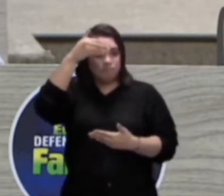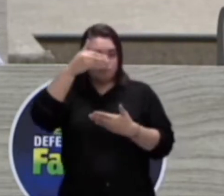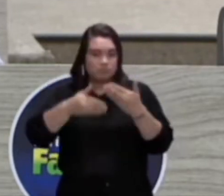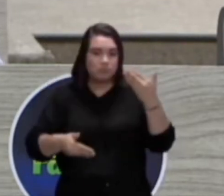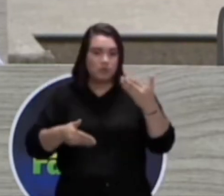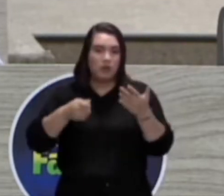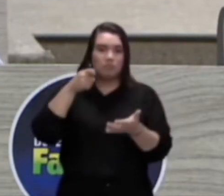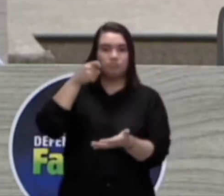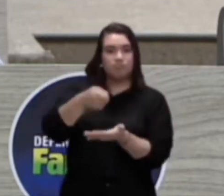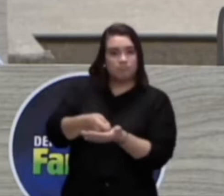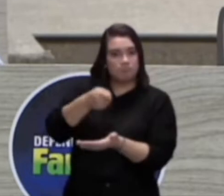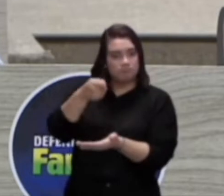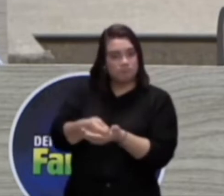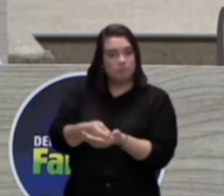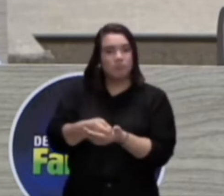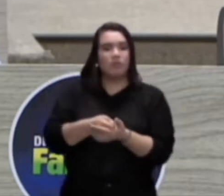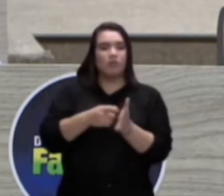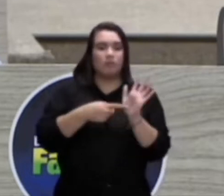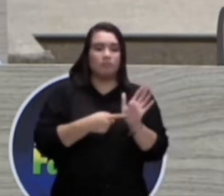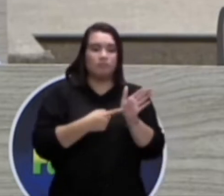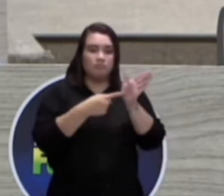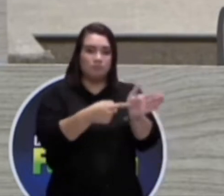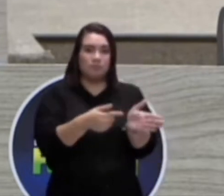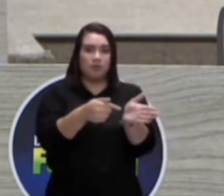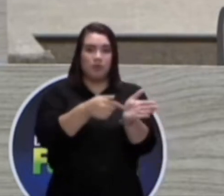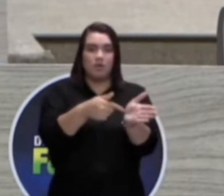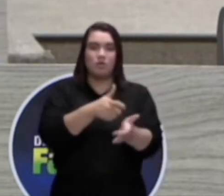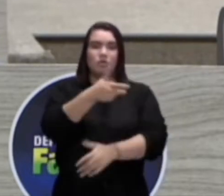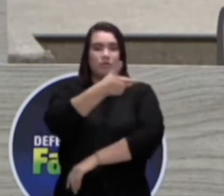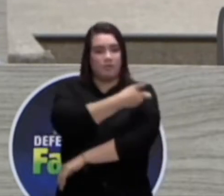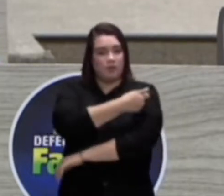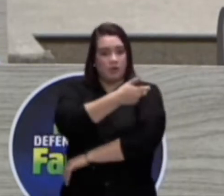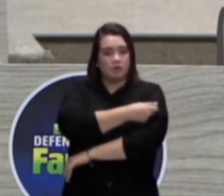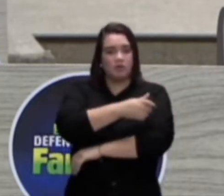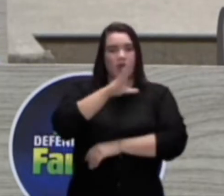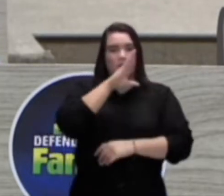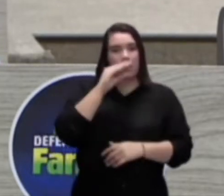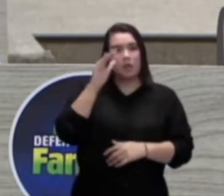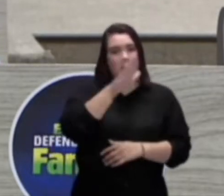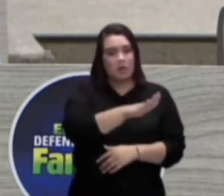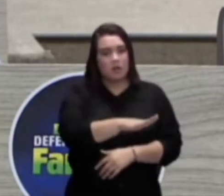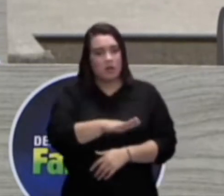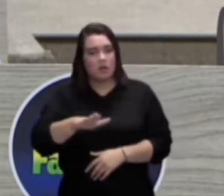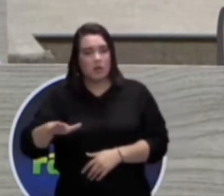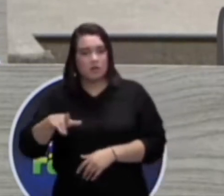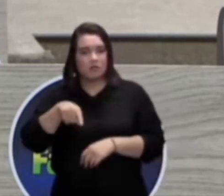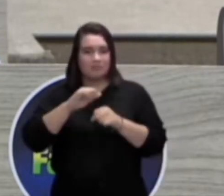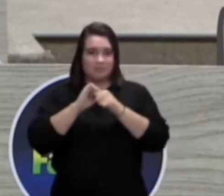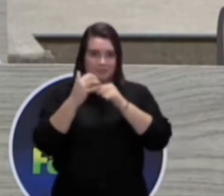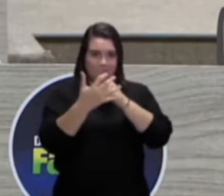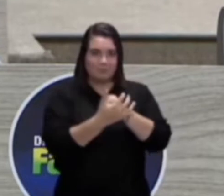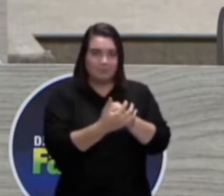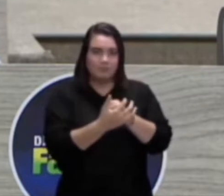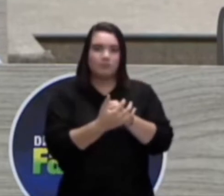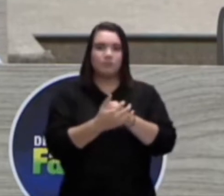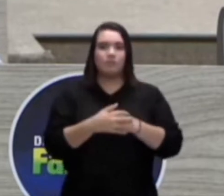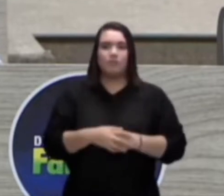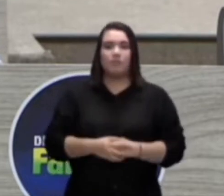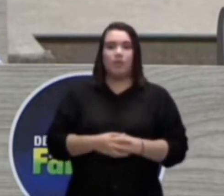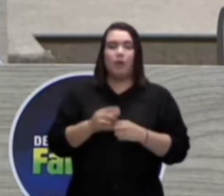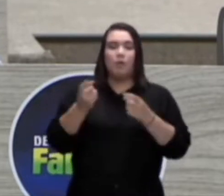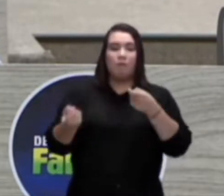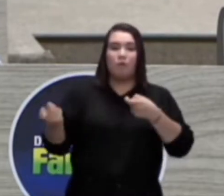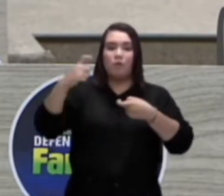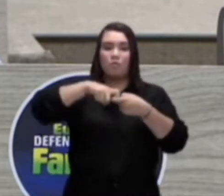a exigência do comprovante de vacinação ao público infantil à Covid-19 para